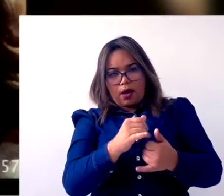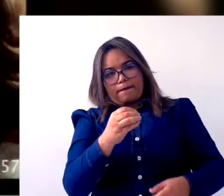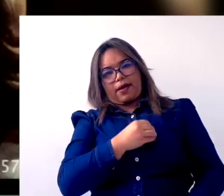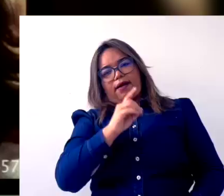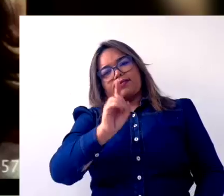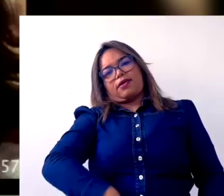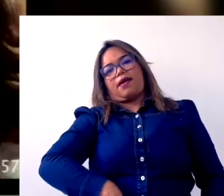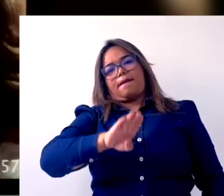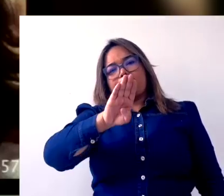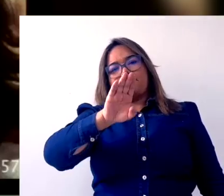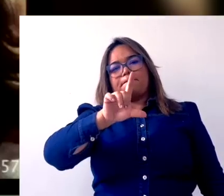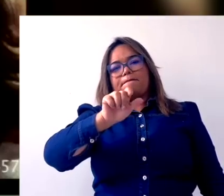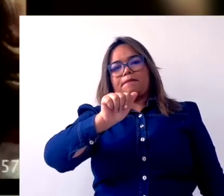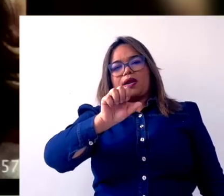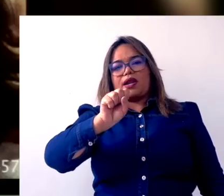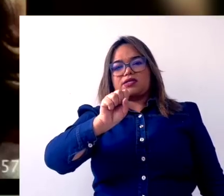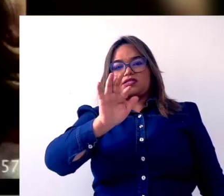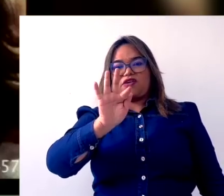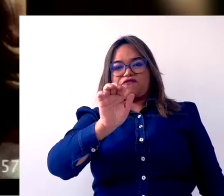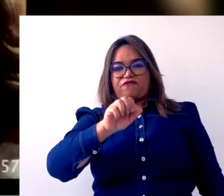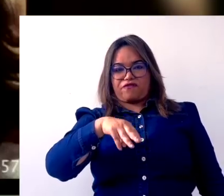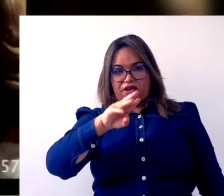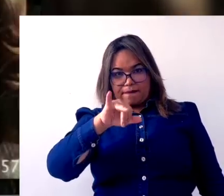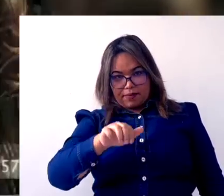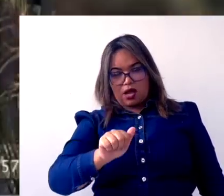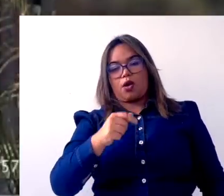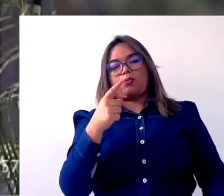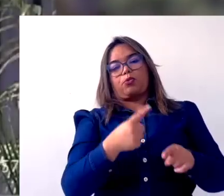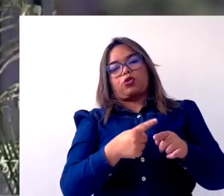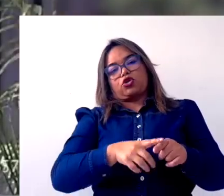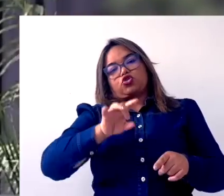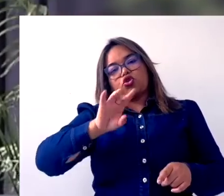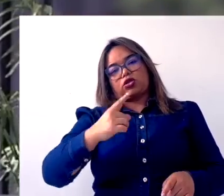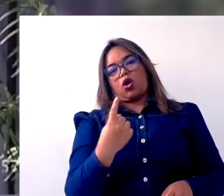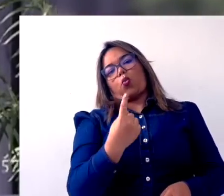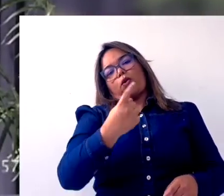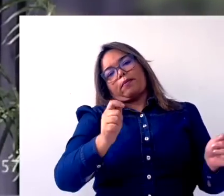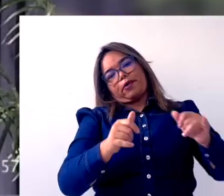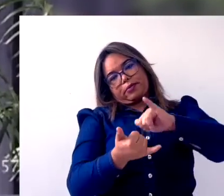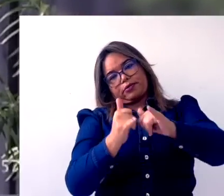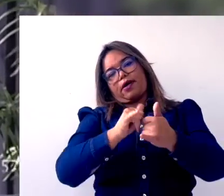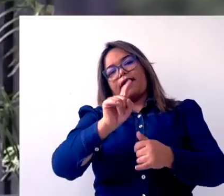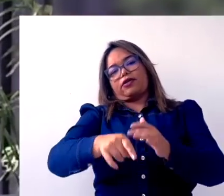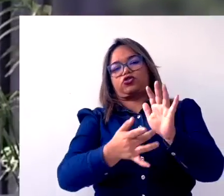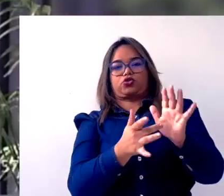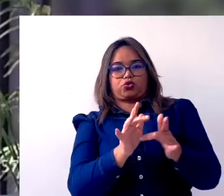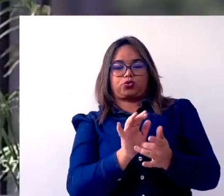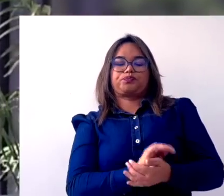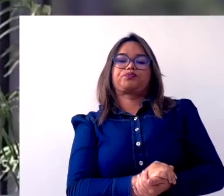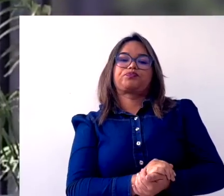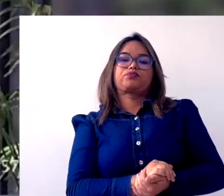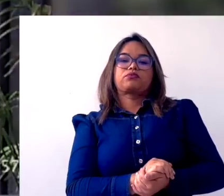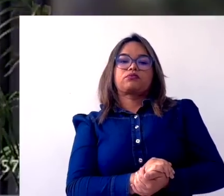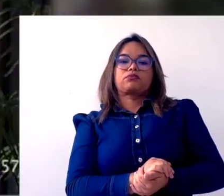o homem Cristo Jesus. 1 Timóteo 2:5. Aqui vem um outro sistema. E o Papa diz, no livro Autoridade